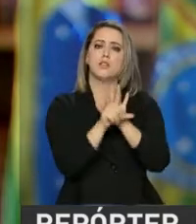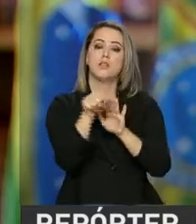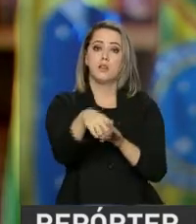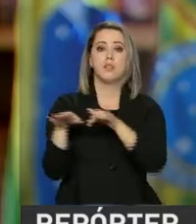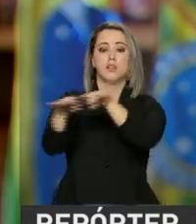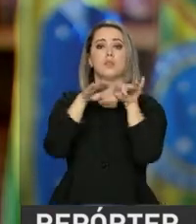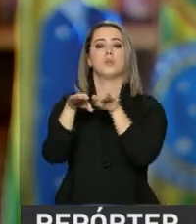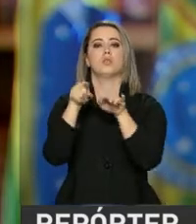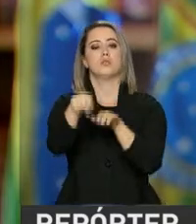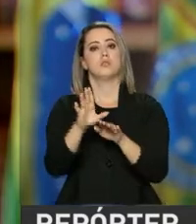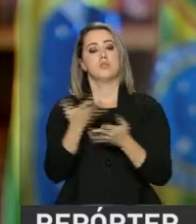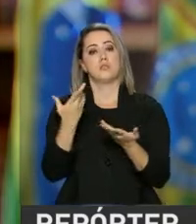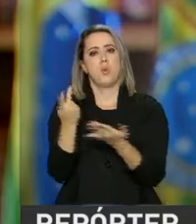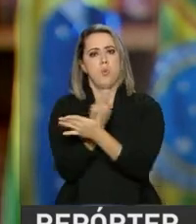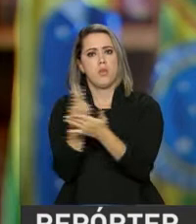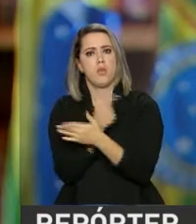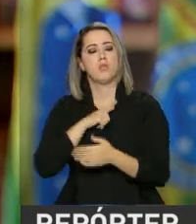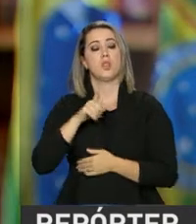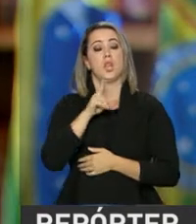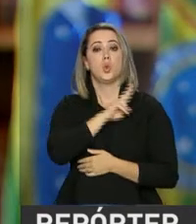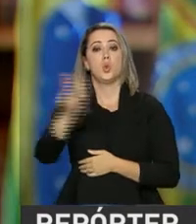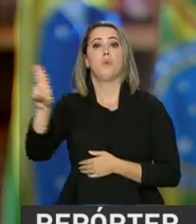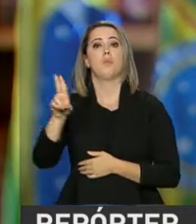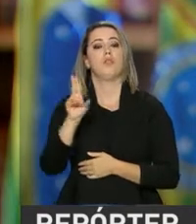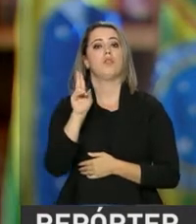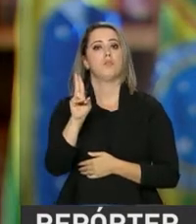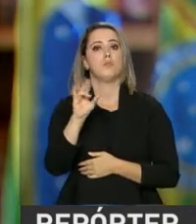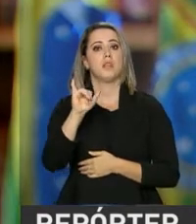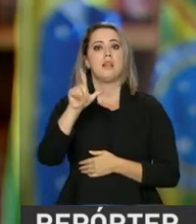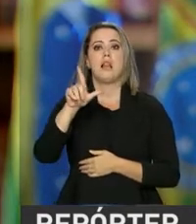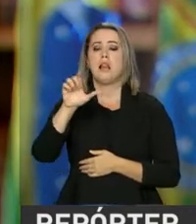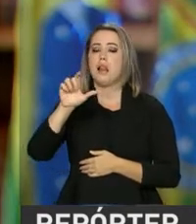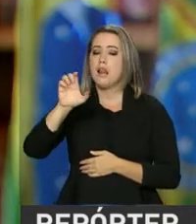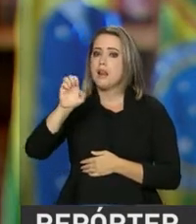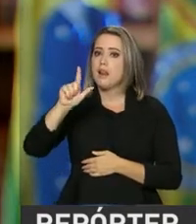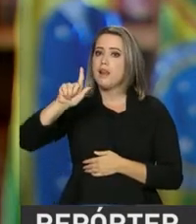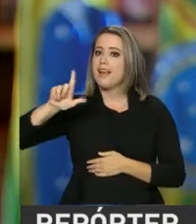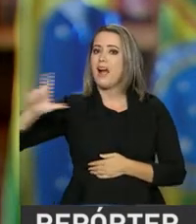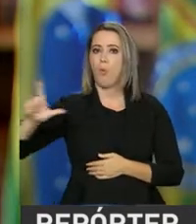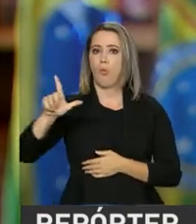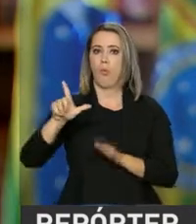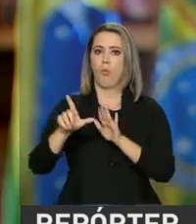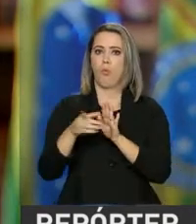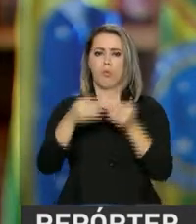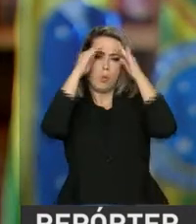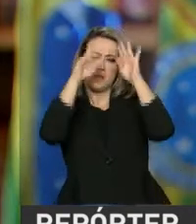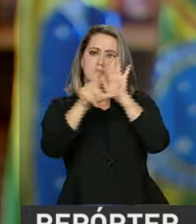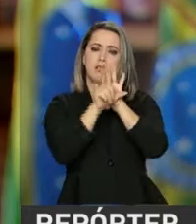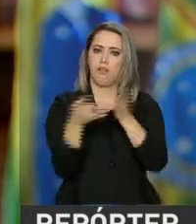democracia arbitrariedade tem nome chama-se ilegalidade o caminho que conduz